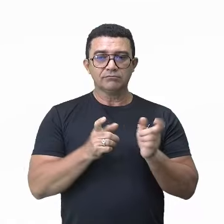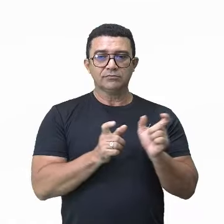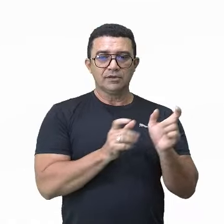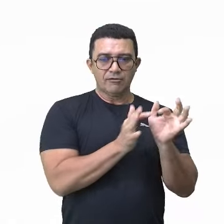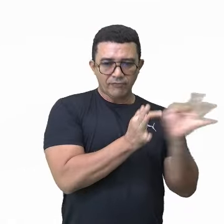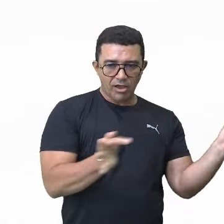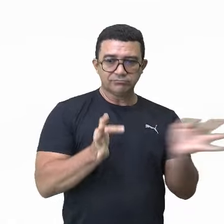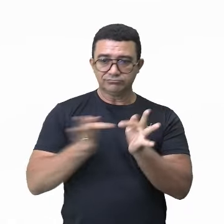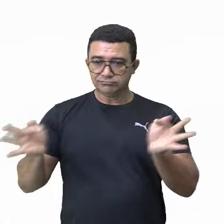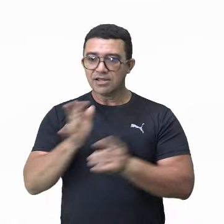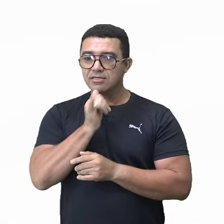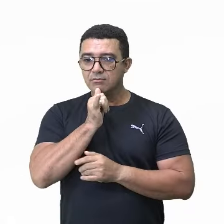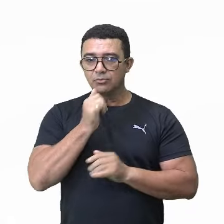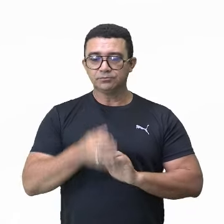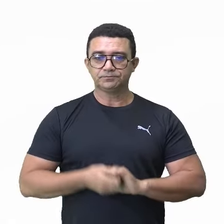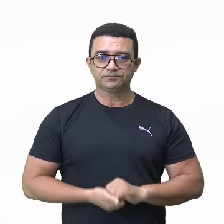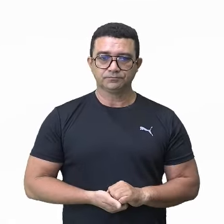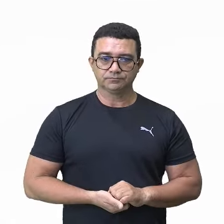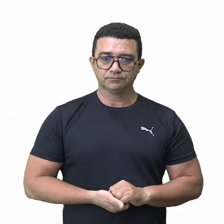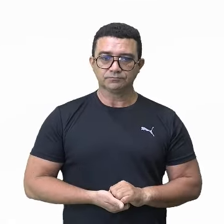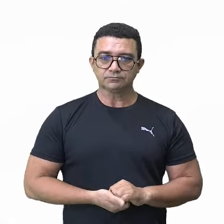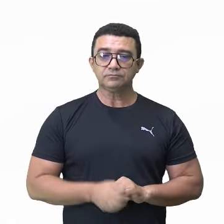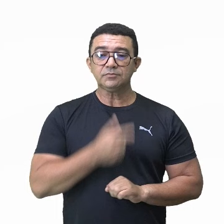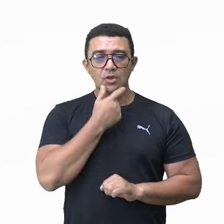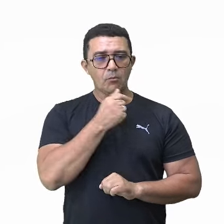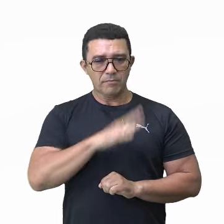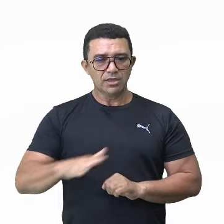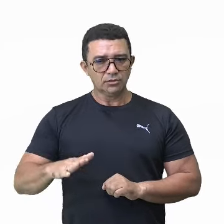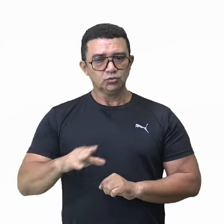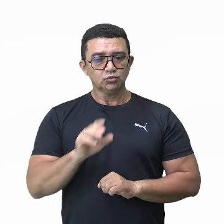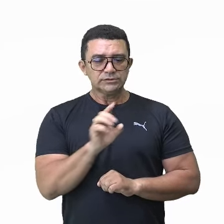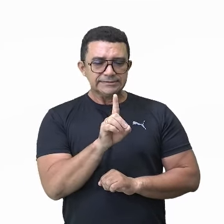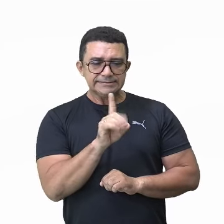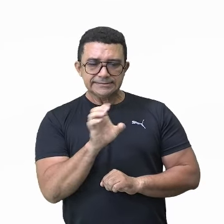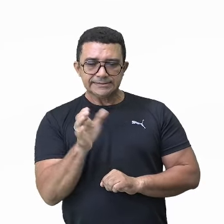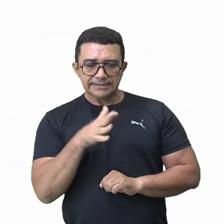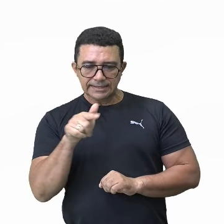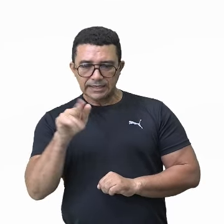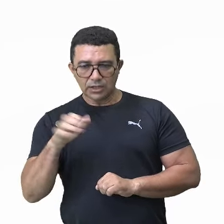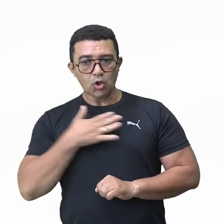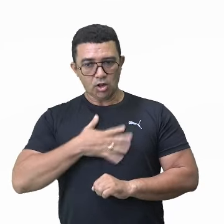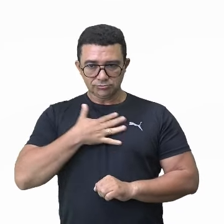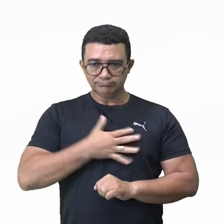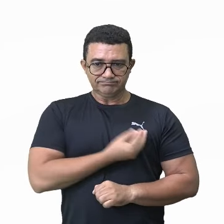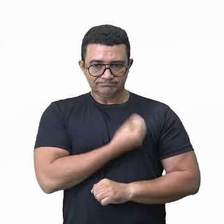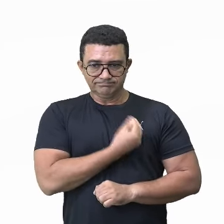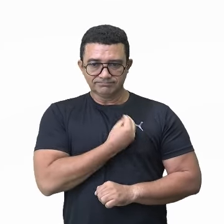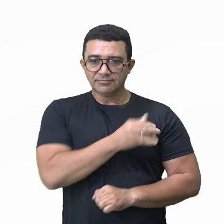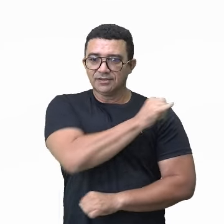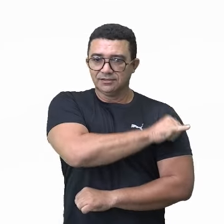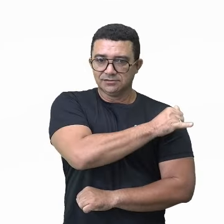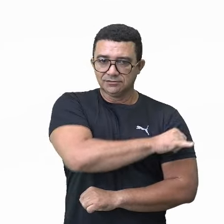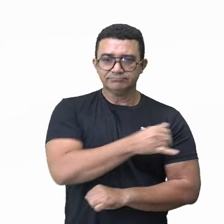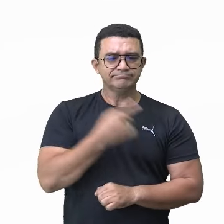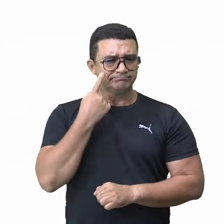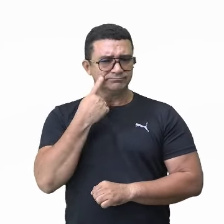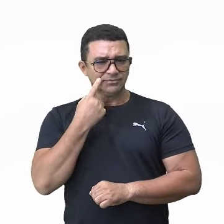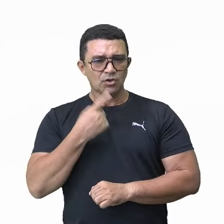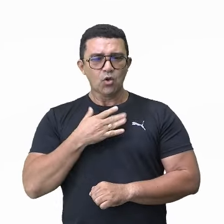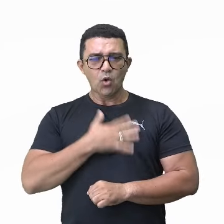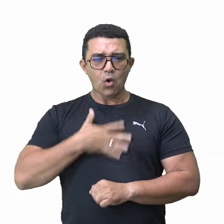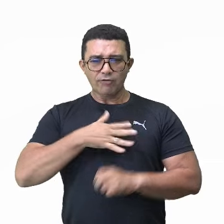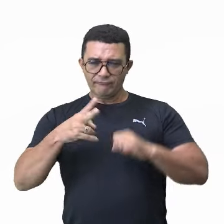Tá bom então acompanhe aí comigo o menino de que gosto mora no Rio de Janeiro Então olha aí o gostar exige